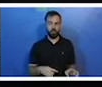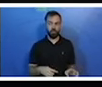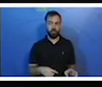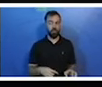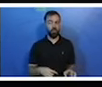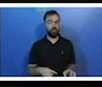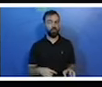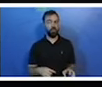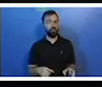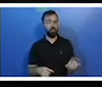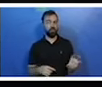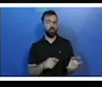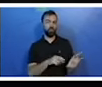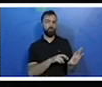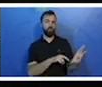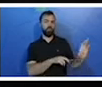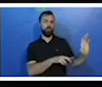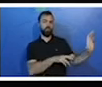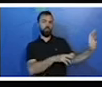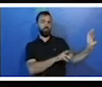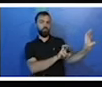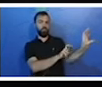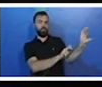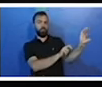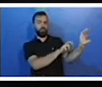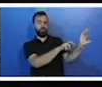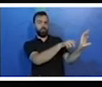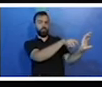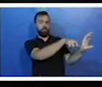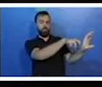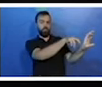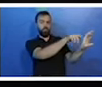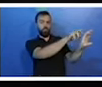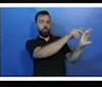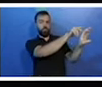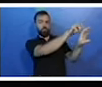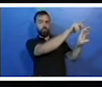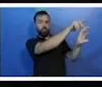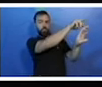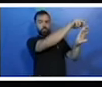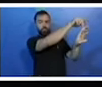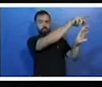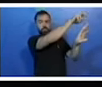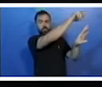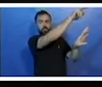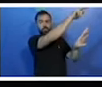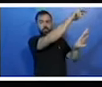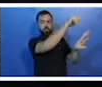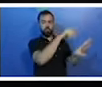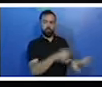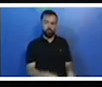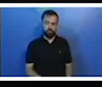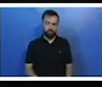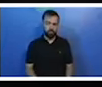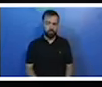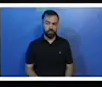extensos, né? O montanhismo é mais extenso. Tem caminhadas longas, né? São em picos e montanhas